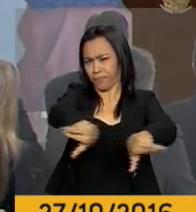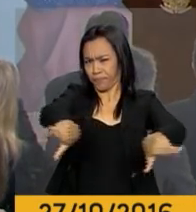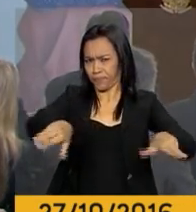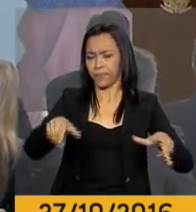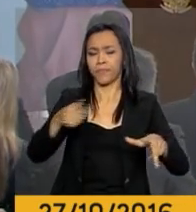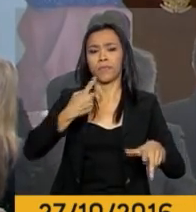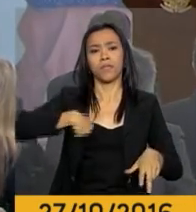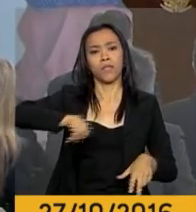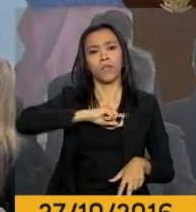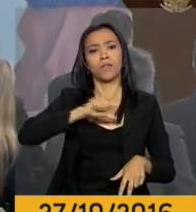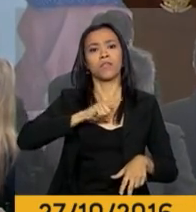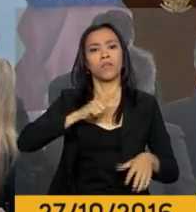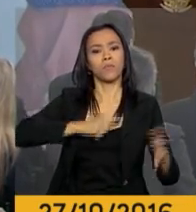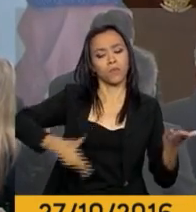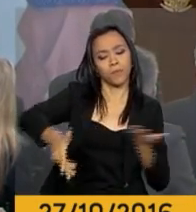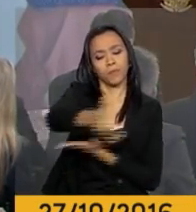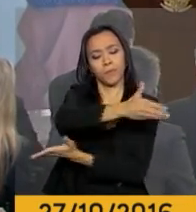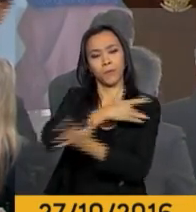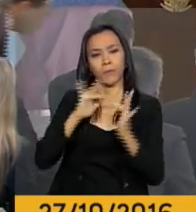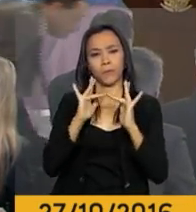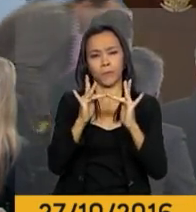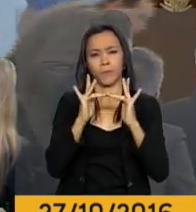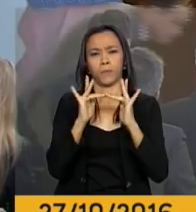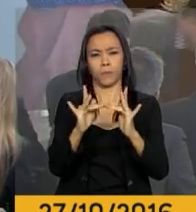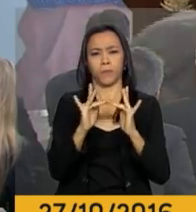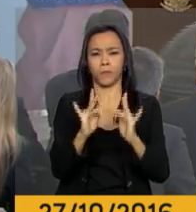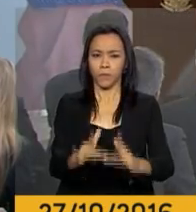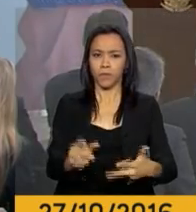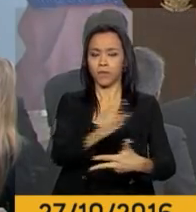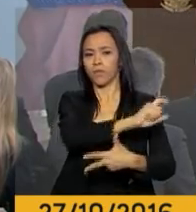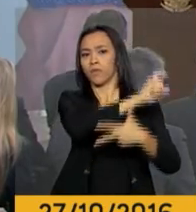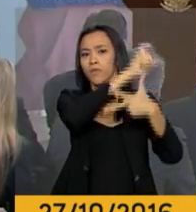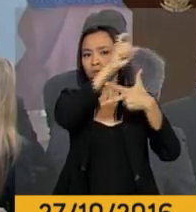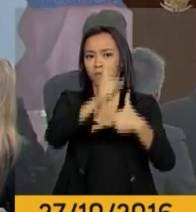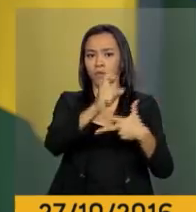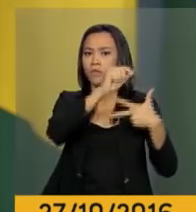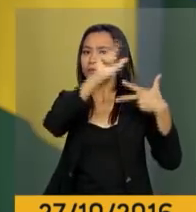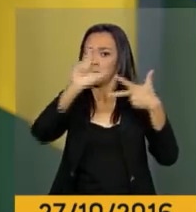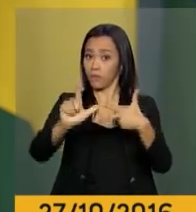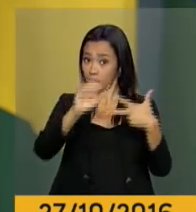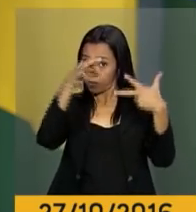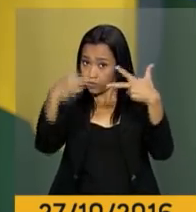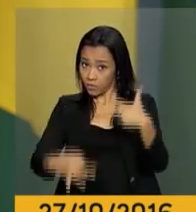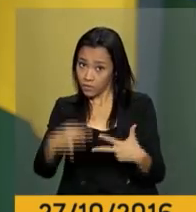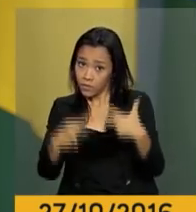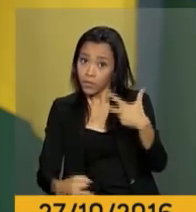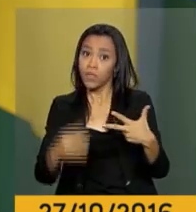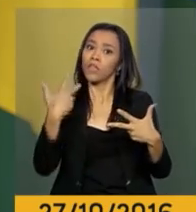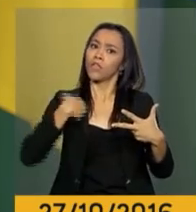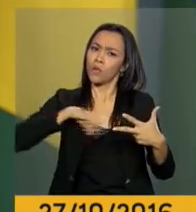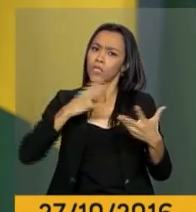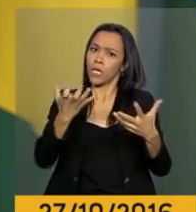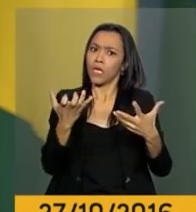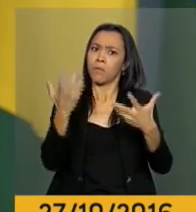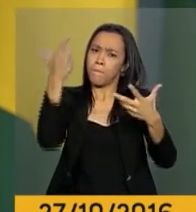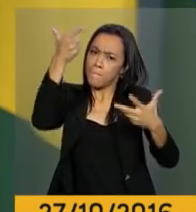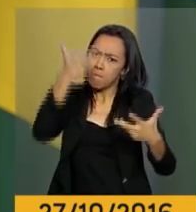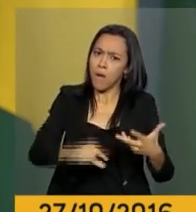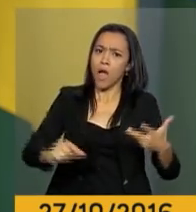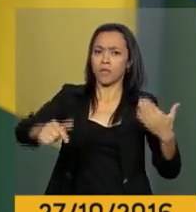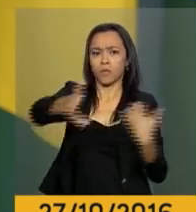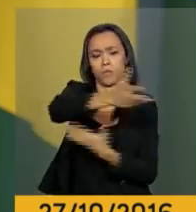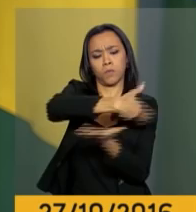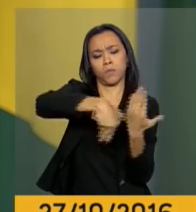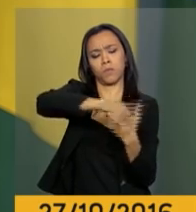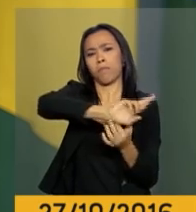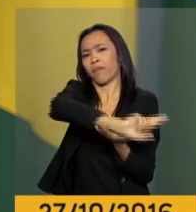uma harmonia absoluta entre os poderes do Estado e queremos ampliar esta harmonia para todos